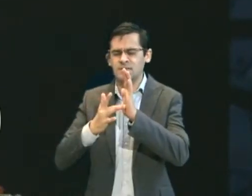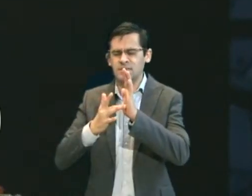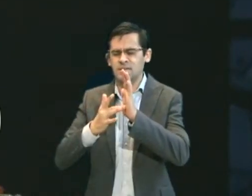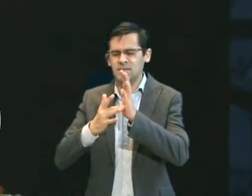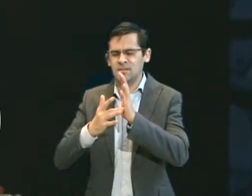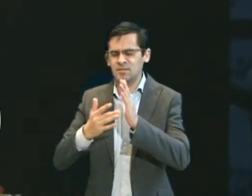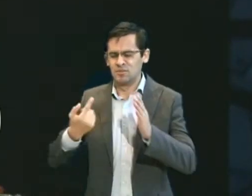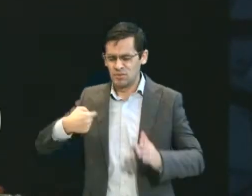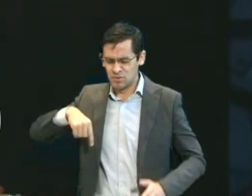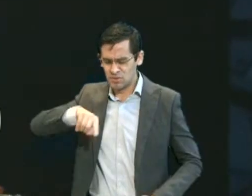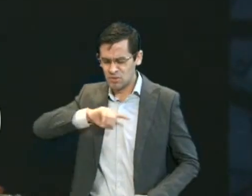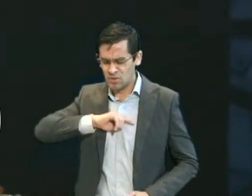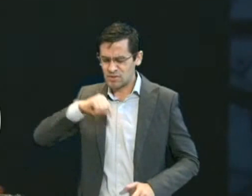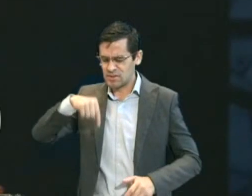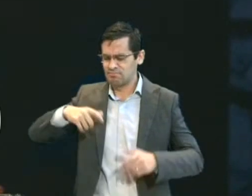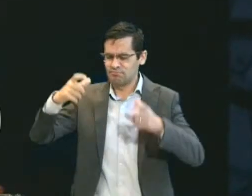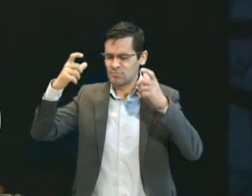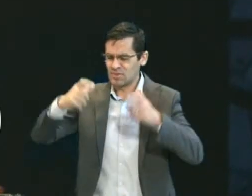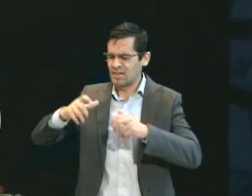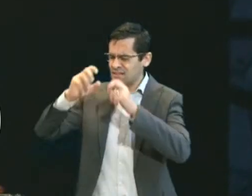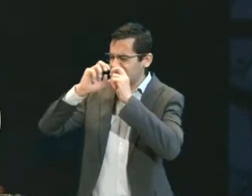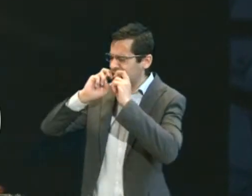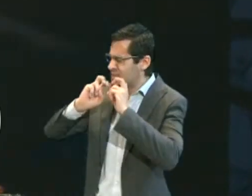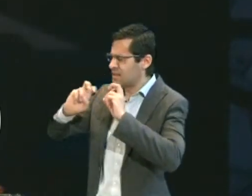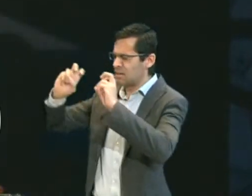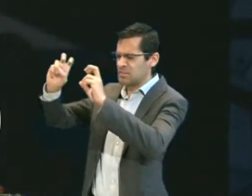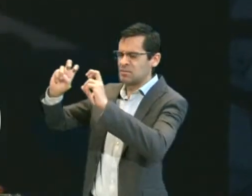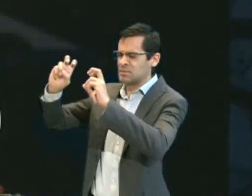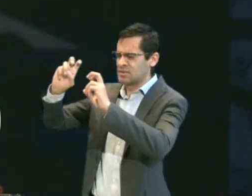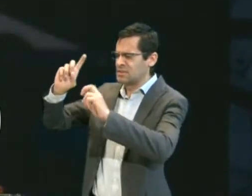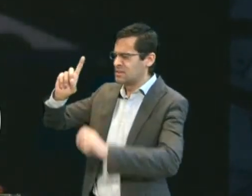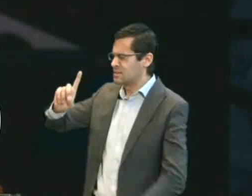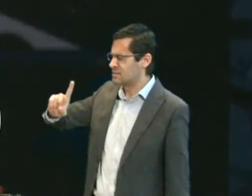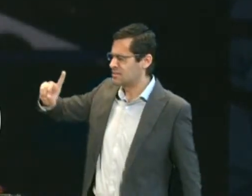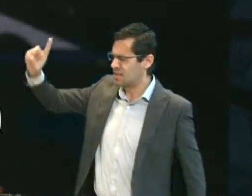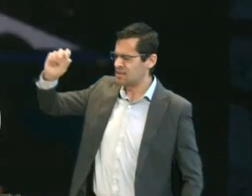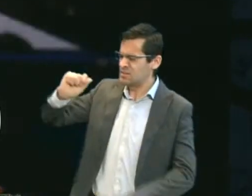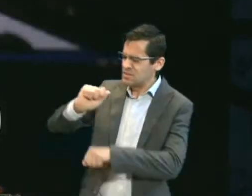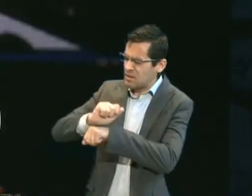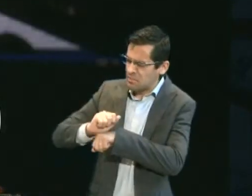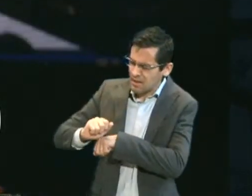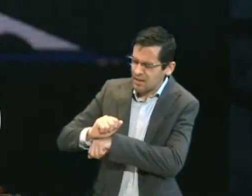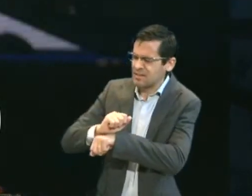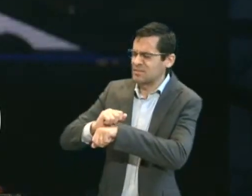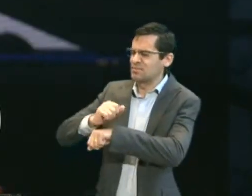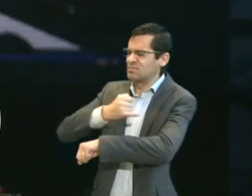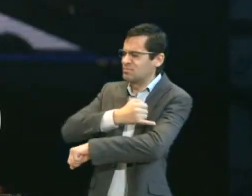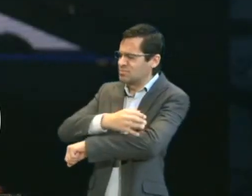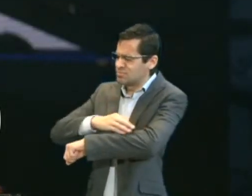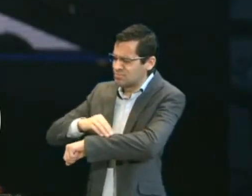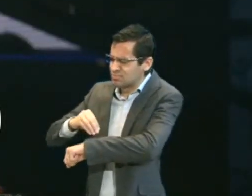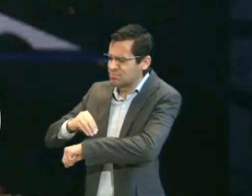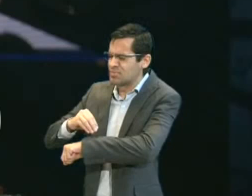nós neste lugar clamamos. Deus de Abraão, de Isaac, de